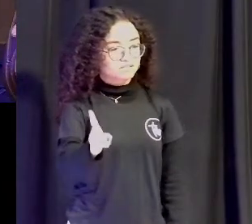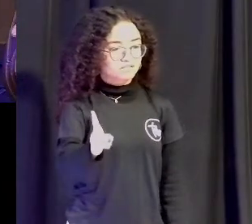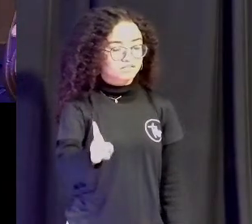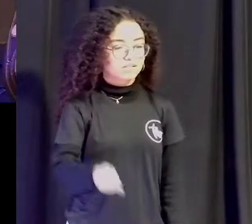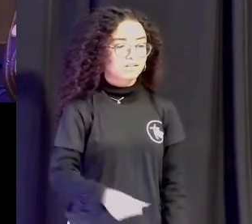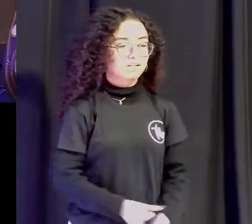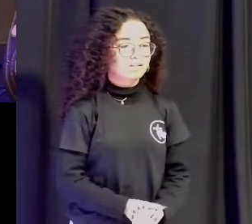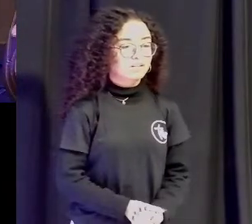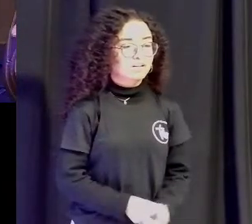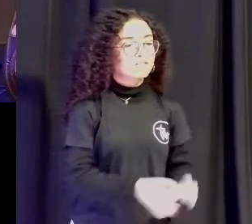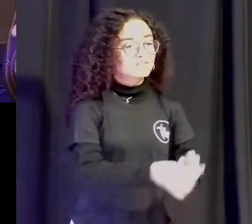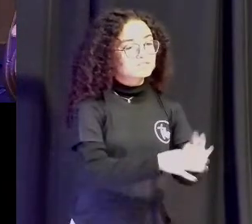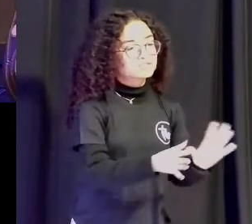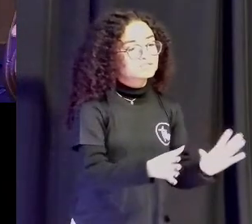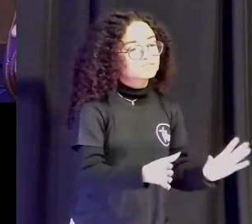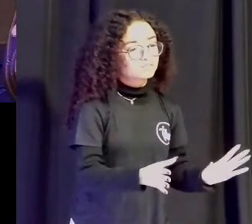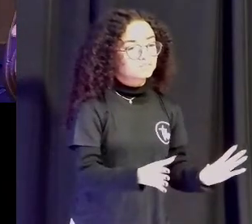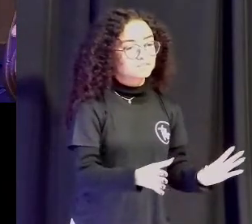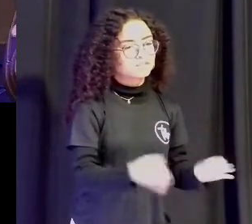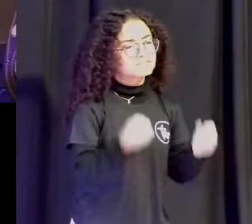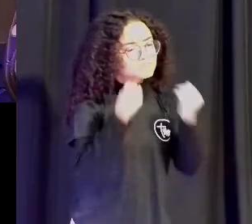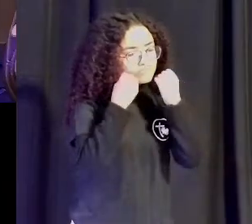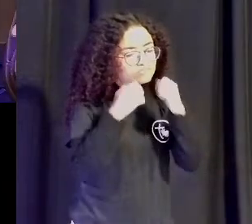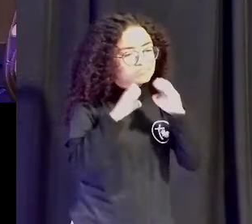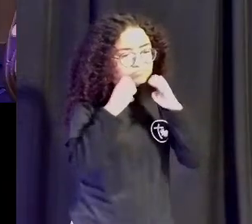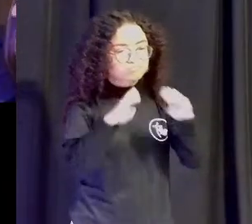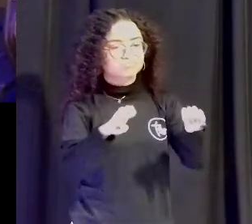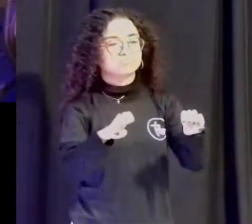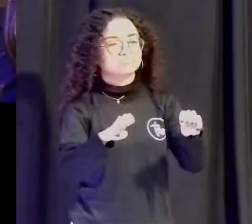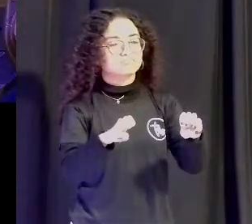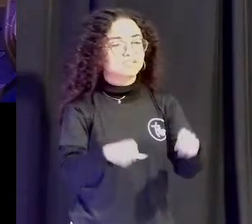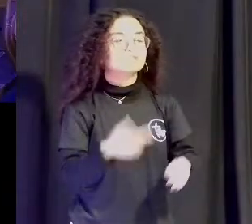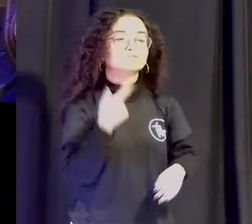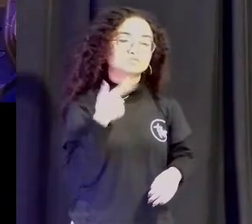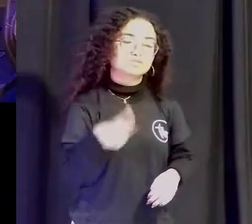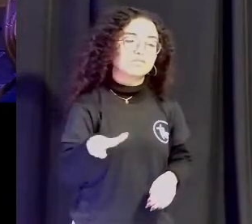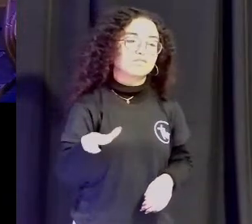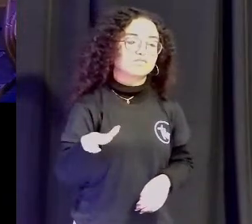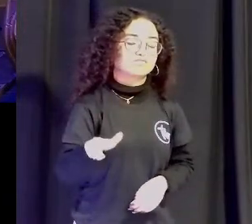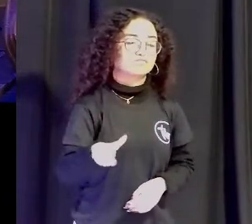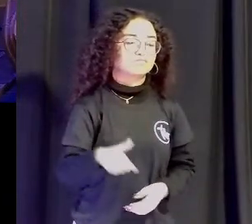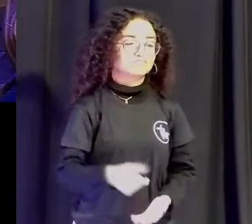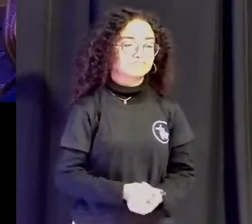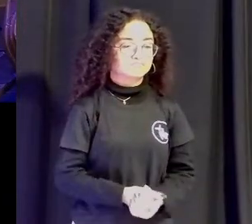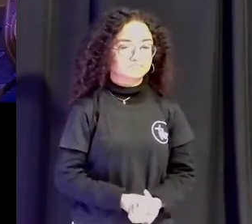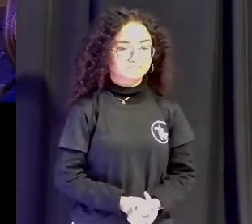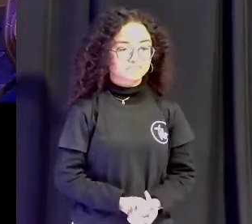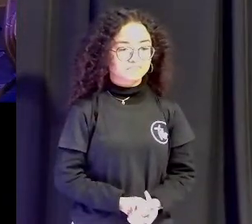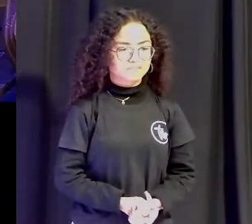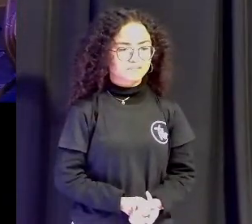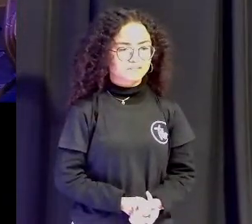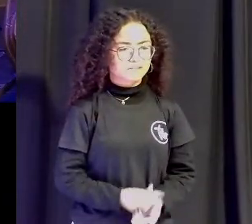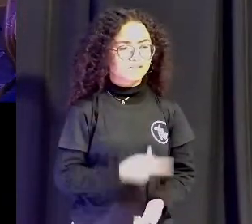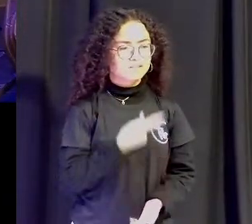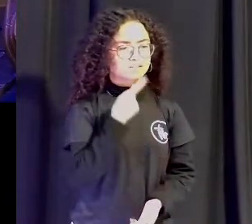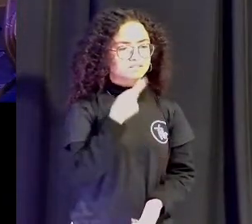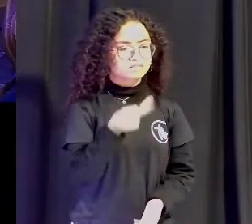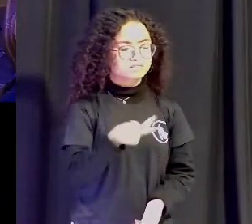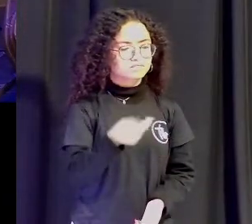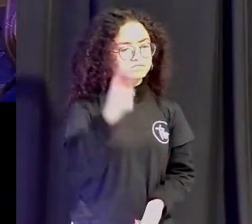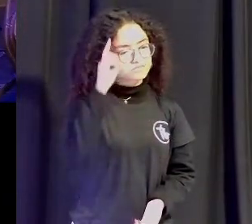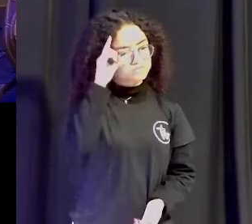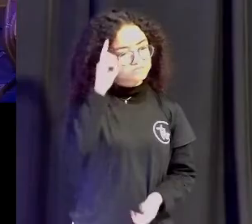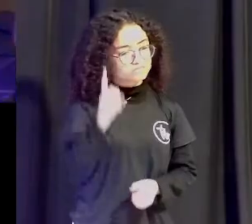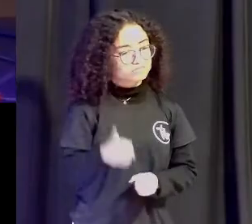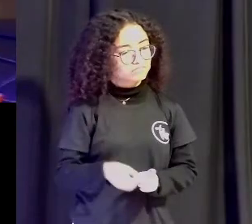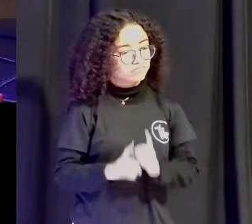pouco eles vão estar falando mais uma vez sobre isso, e eles vão dizer para as autoridades: